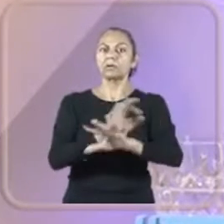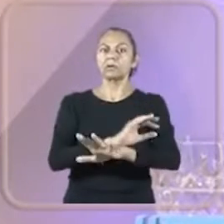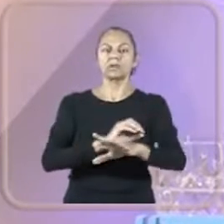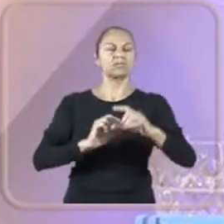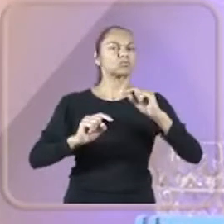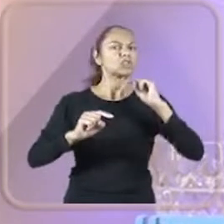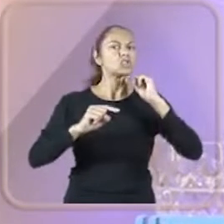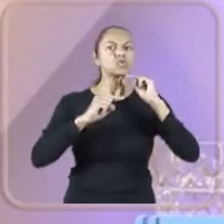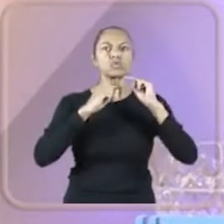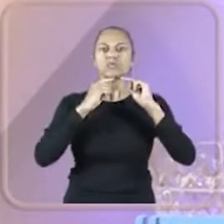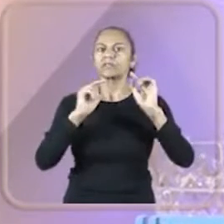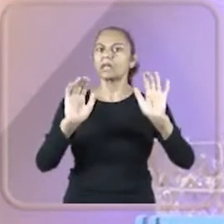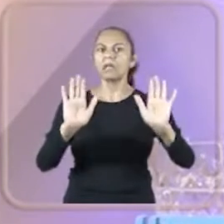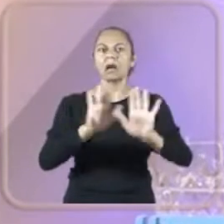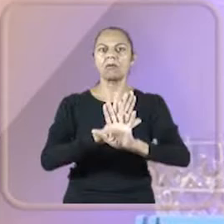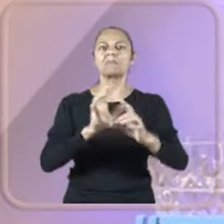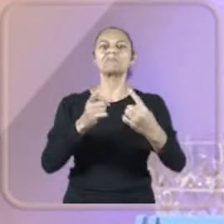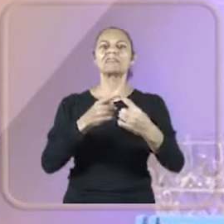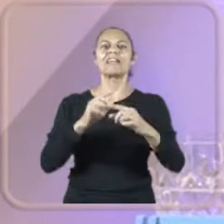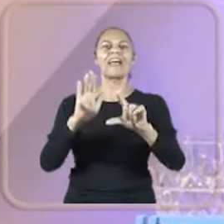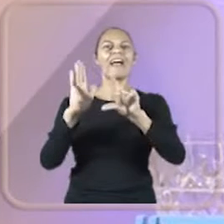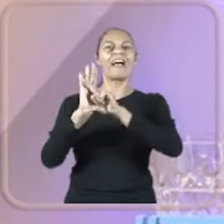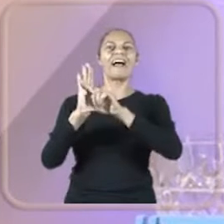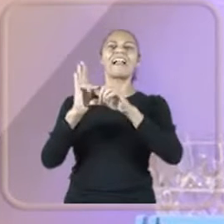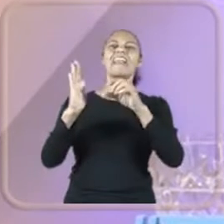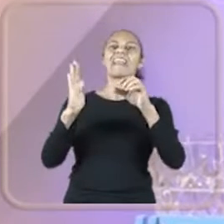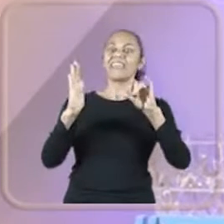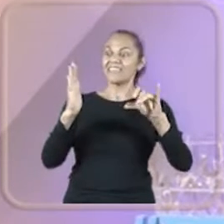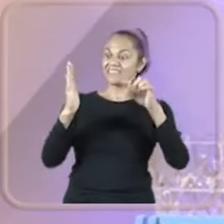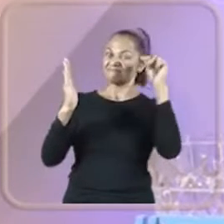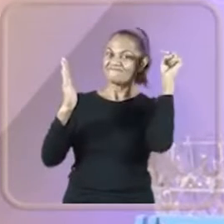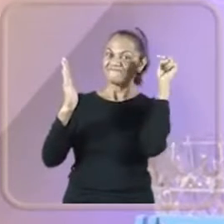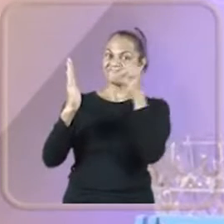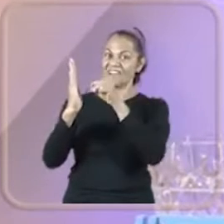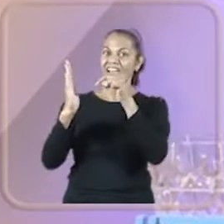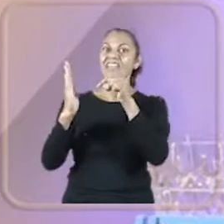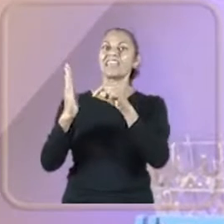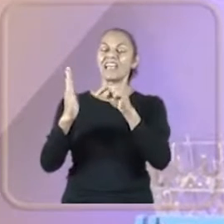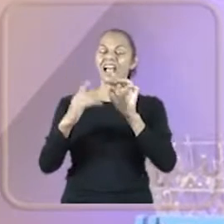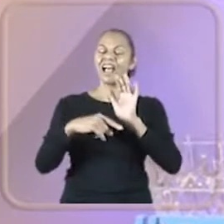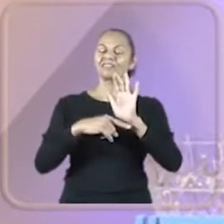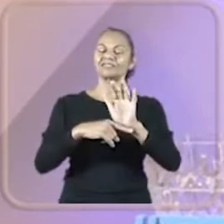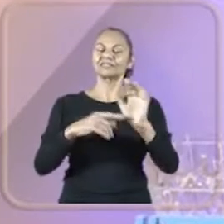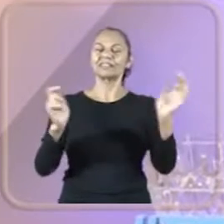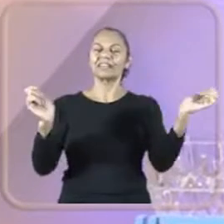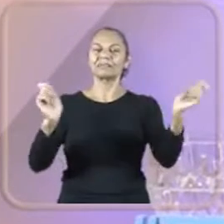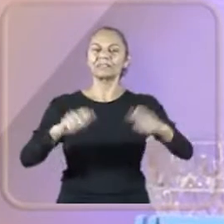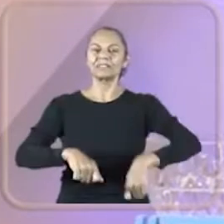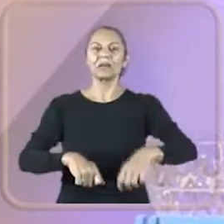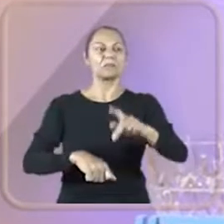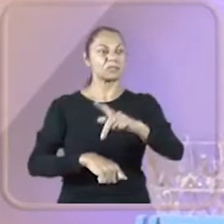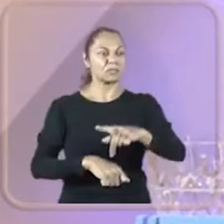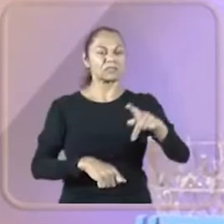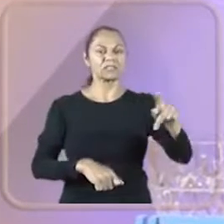para isso e eu não tenho dúvidas que a lei vem para nos dar mais possibilidades para os nossos professores.